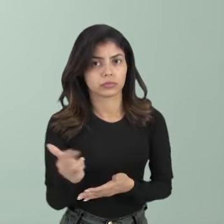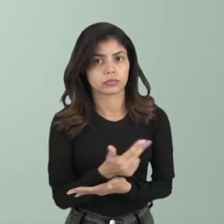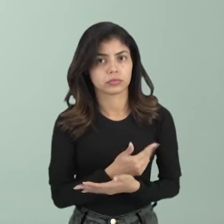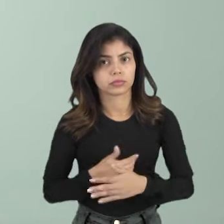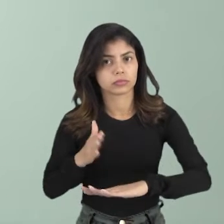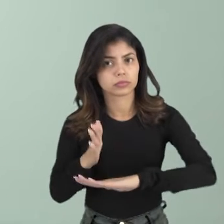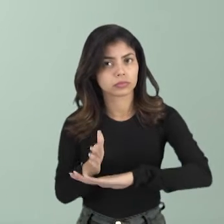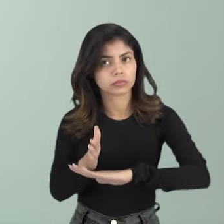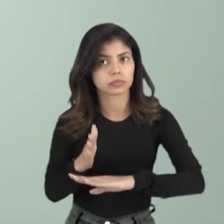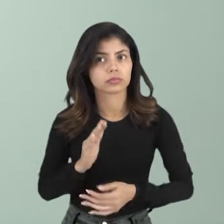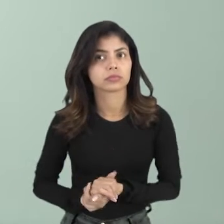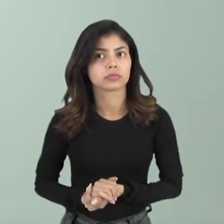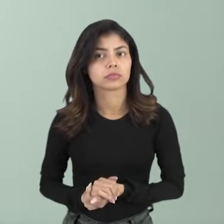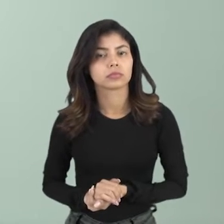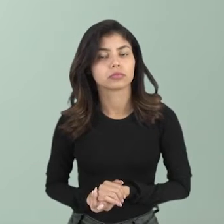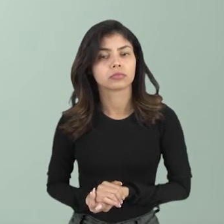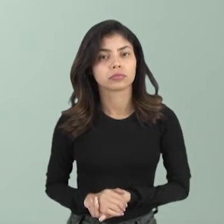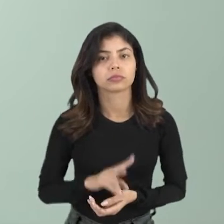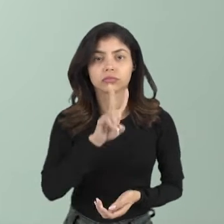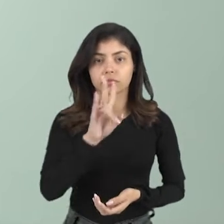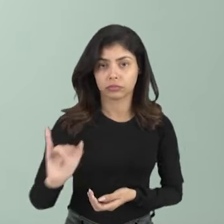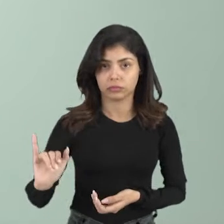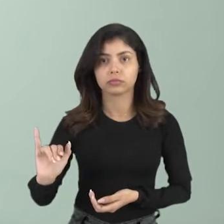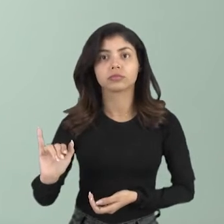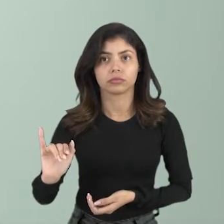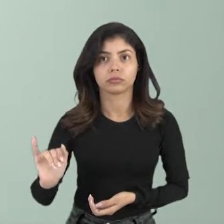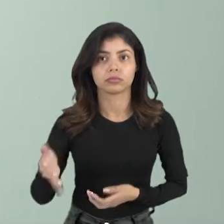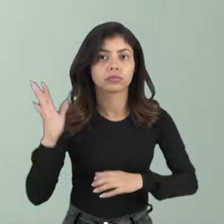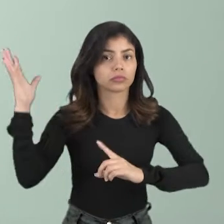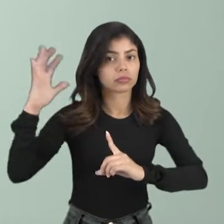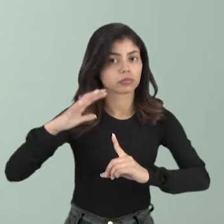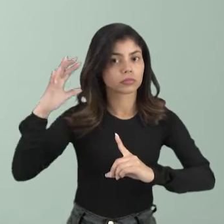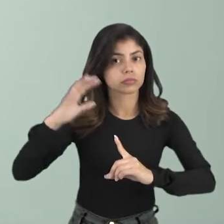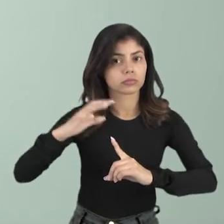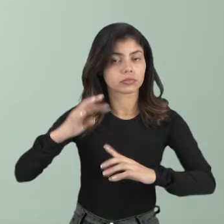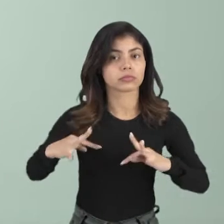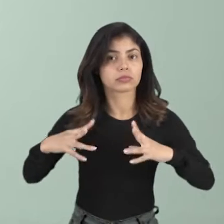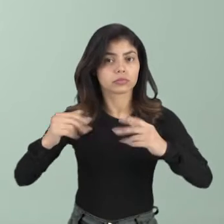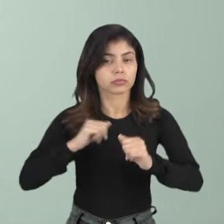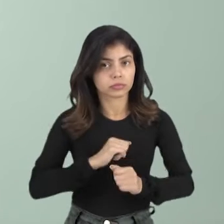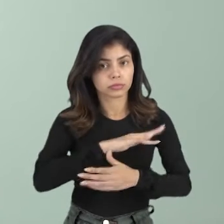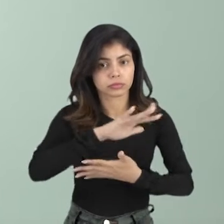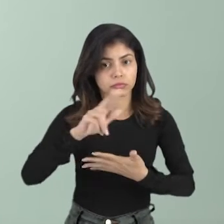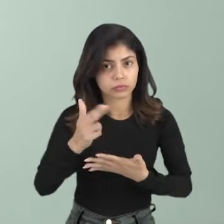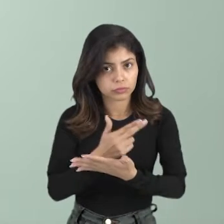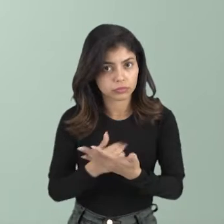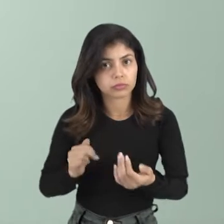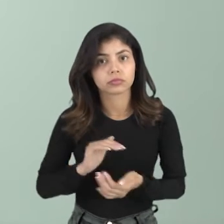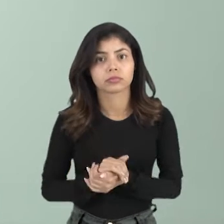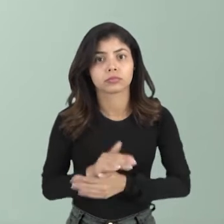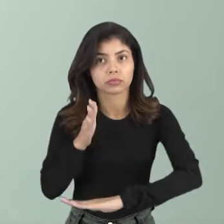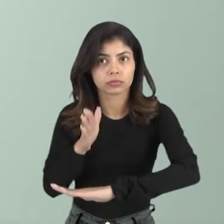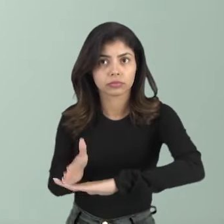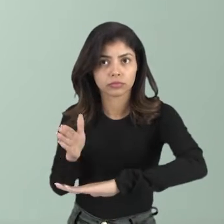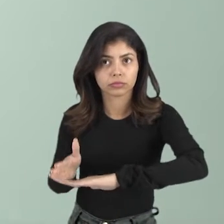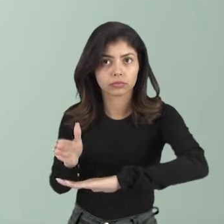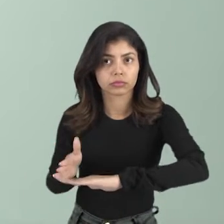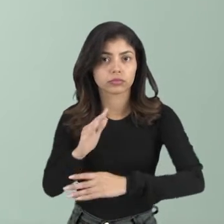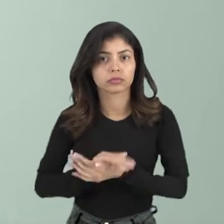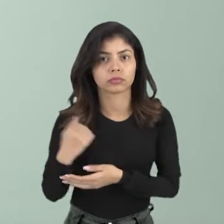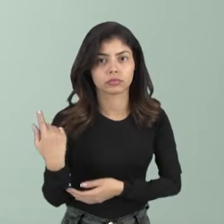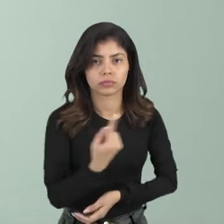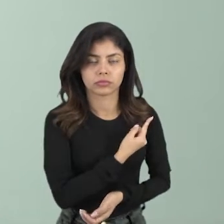arte moderna. A arte moderna ela vai influenciar toda a arte contemporânea, que é a arte que